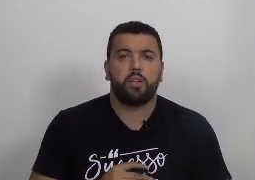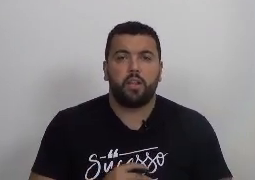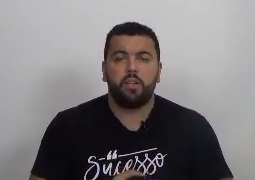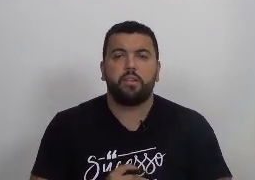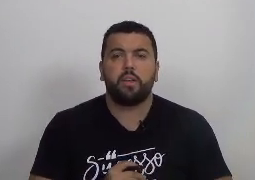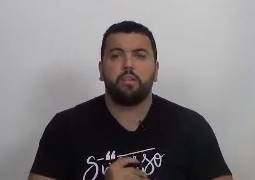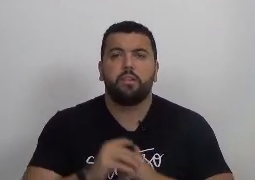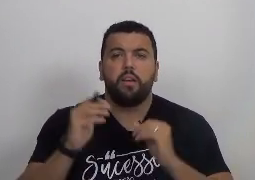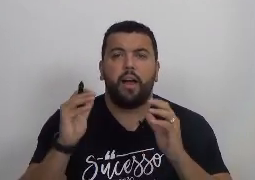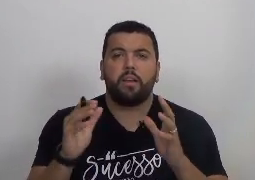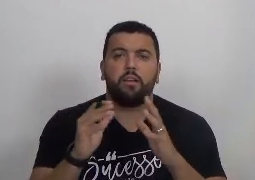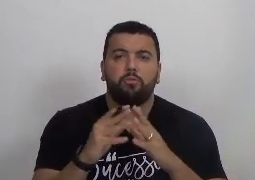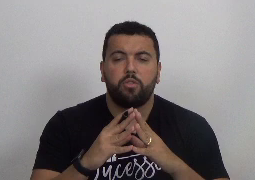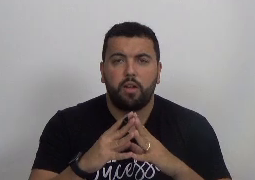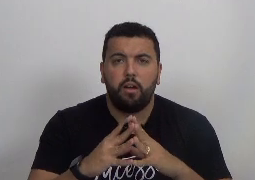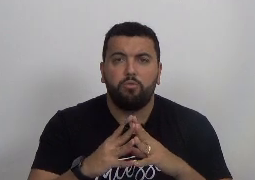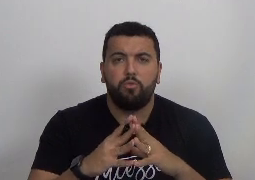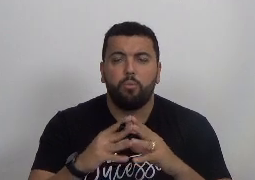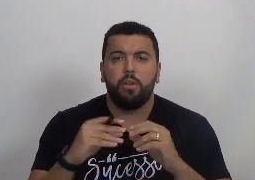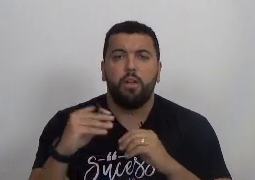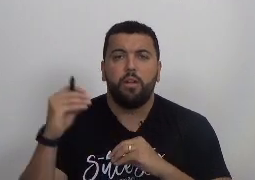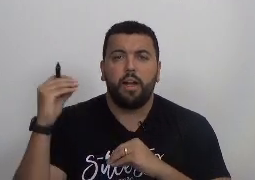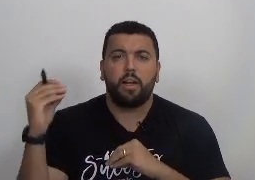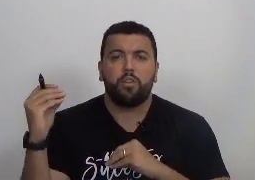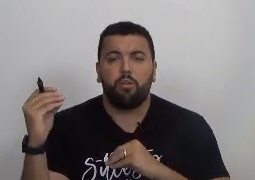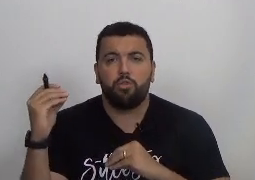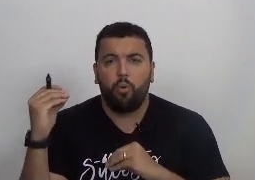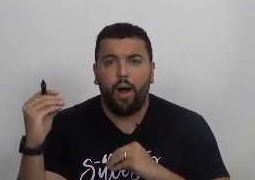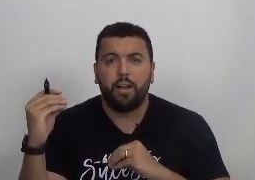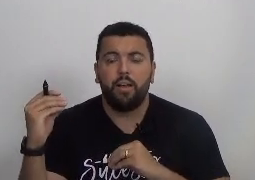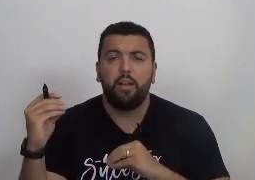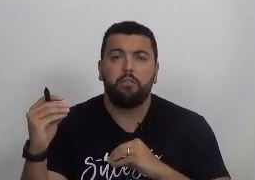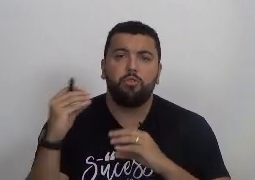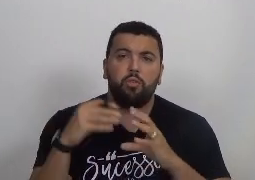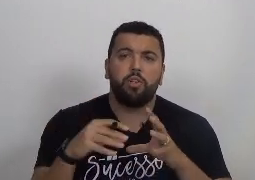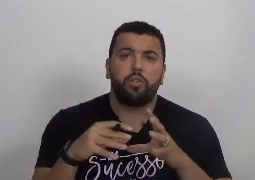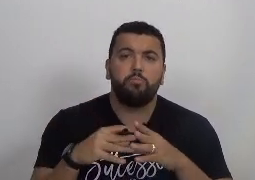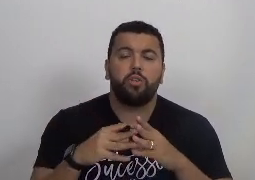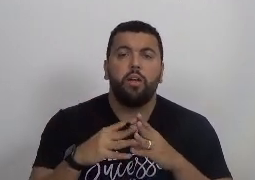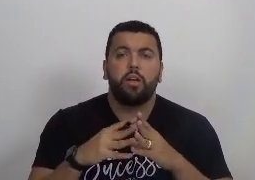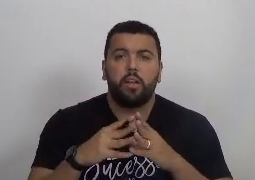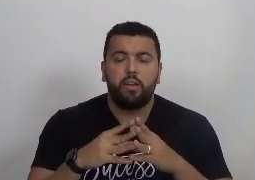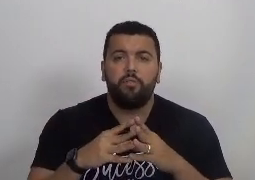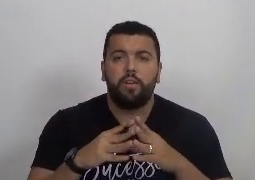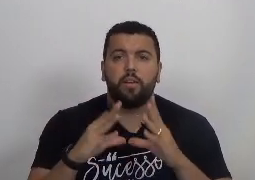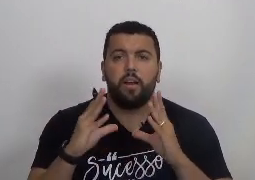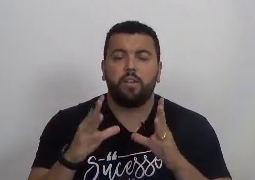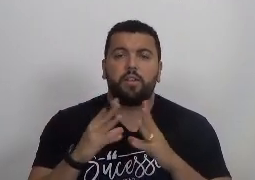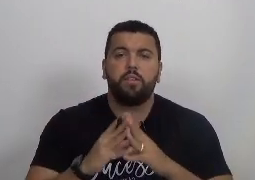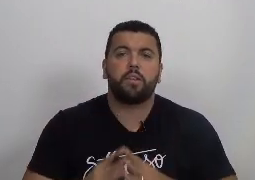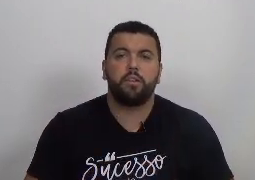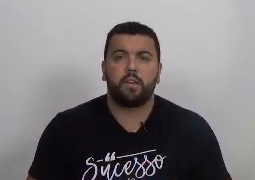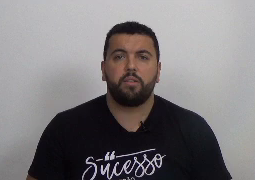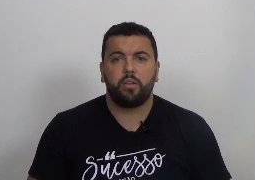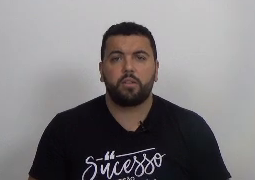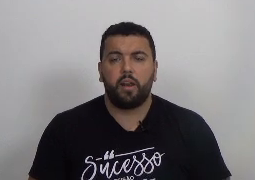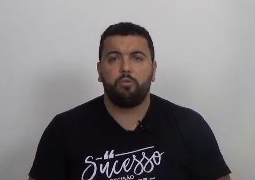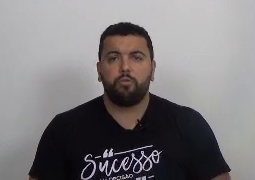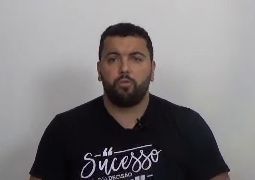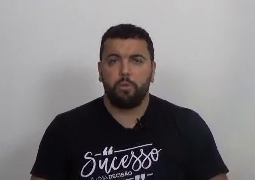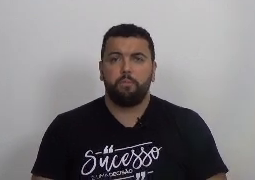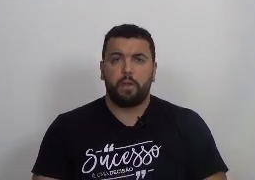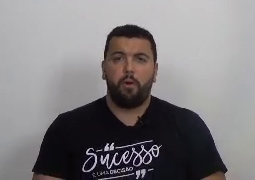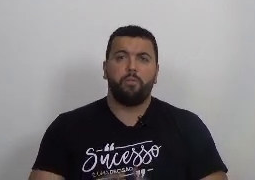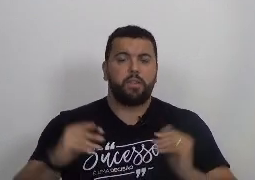terça-feira 3:15 aqui no nosso canal no youtube e a questão de quarta nós corrigimos quinta-feira às 3 a